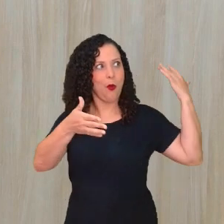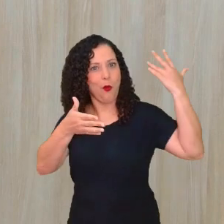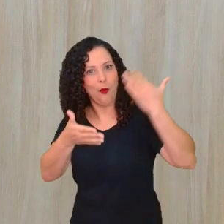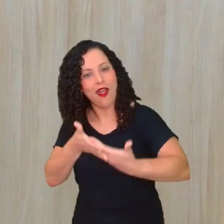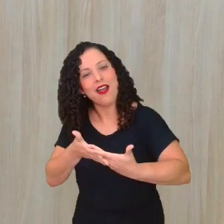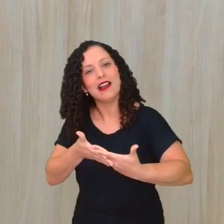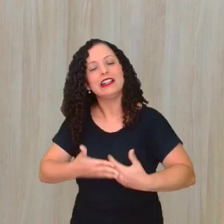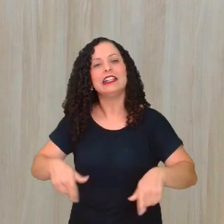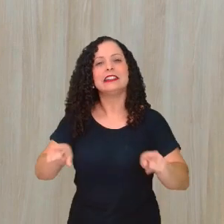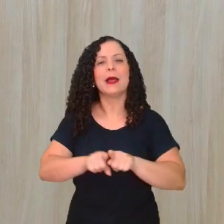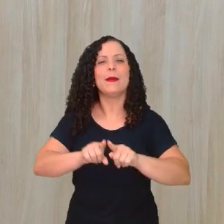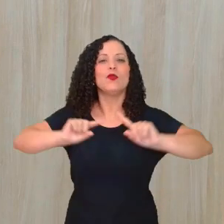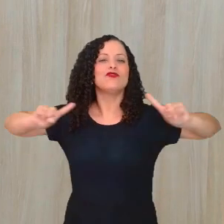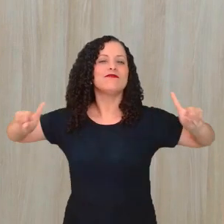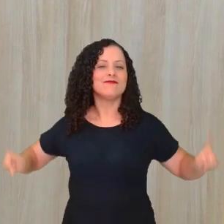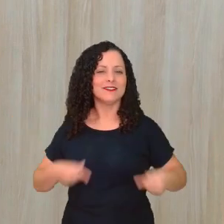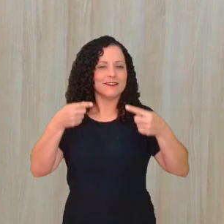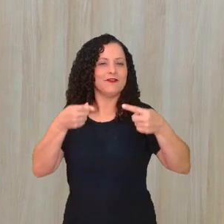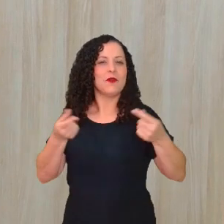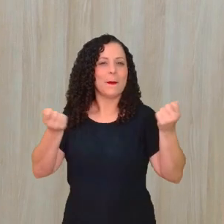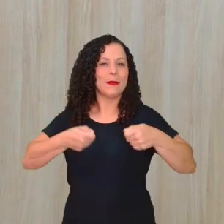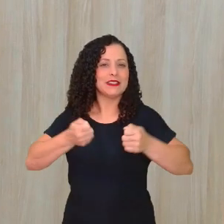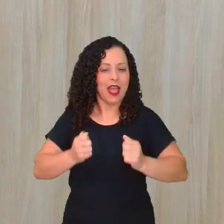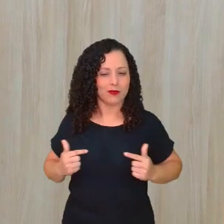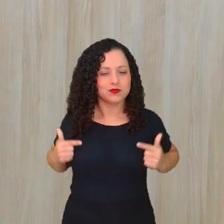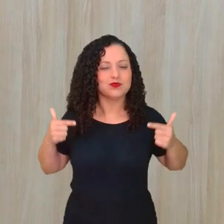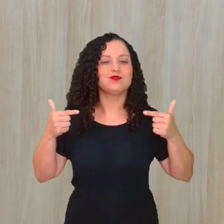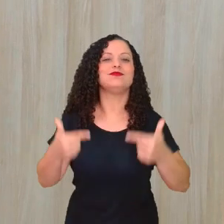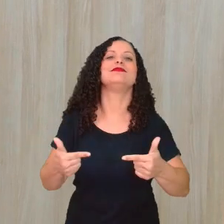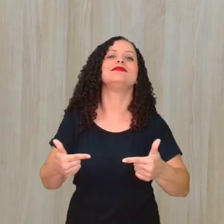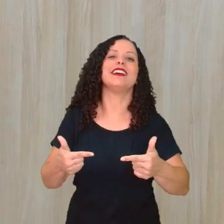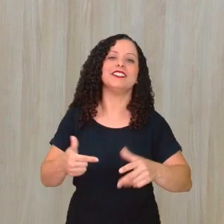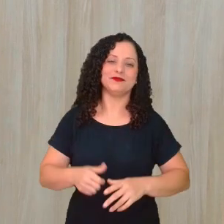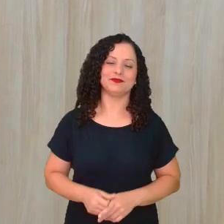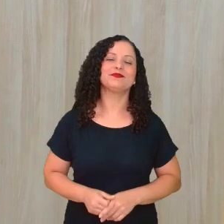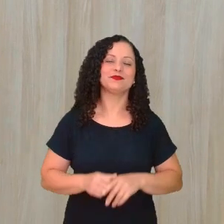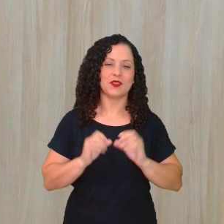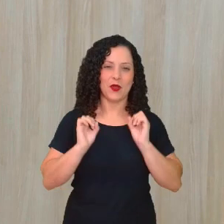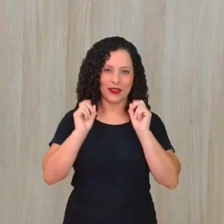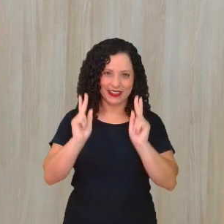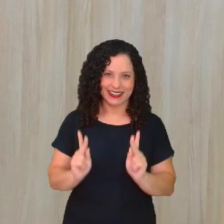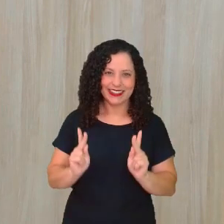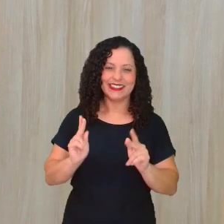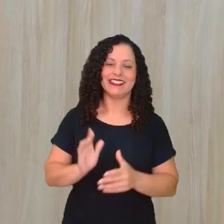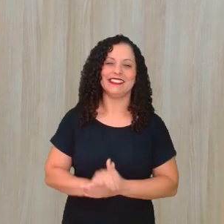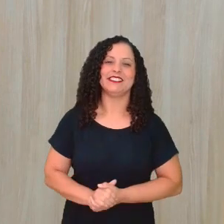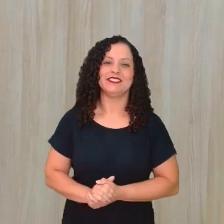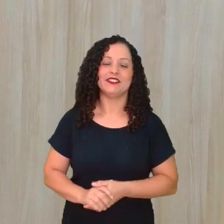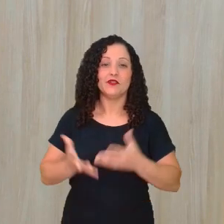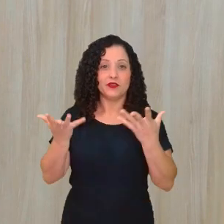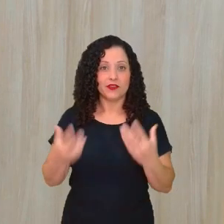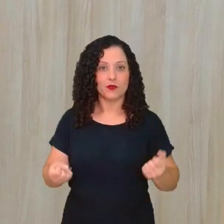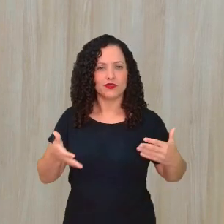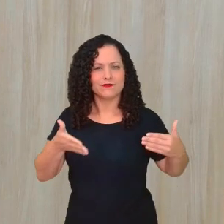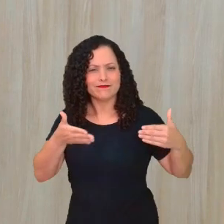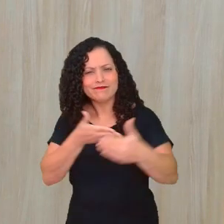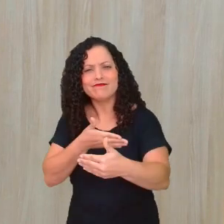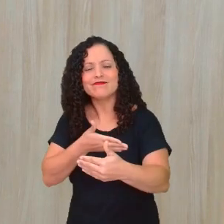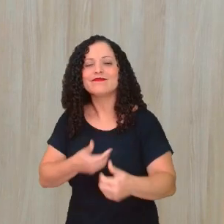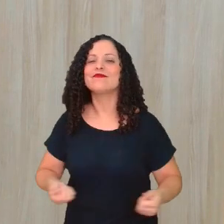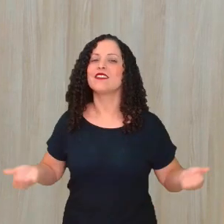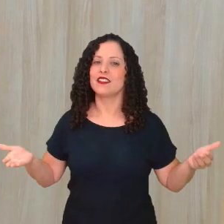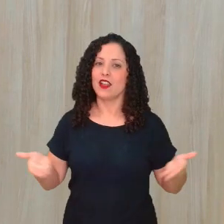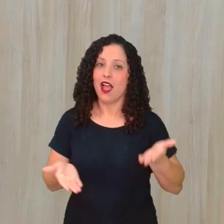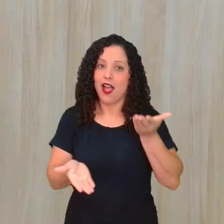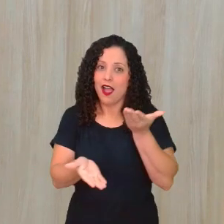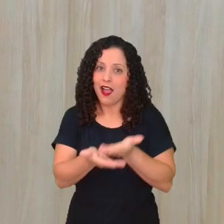e dos desafios que ainda precisamos enfrentar, tá bom? Então vamos embora aqui, né,